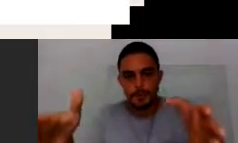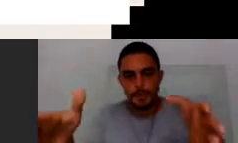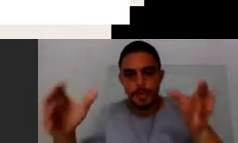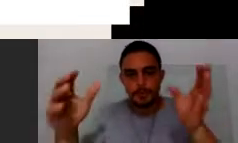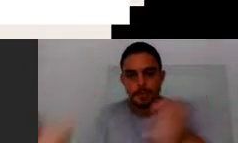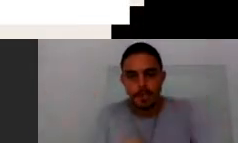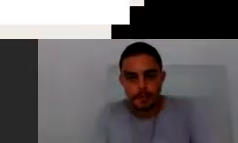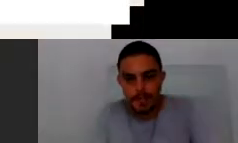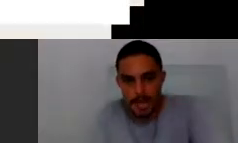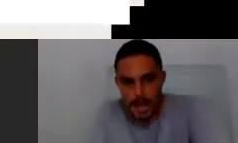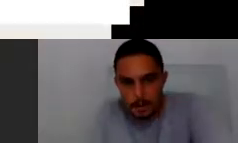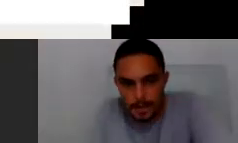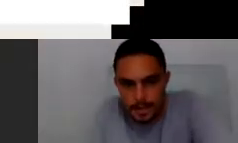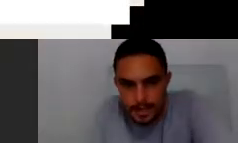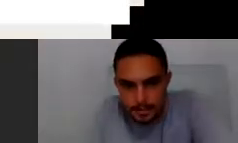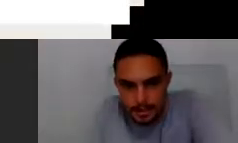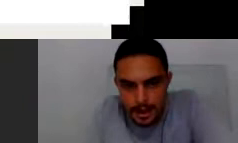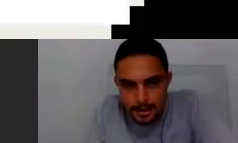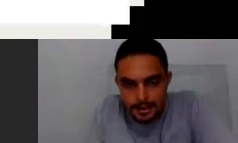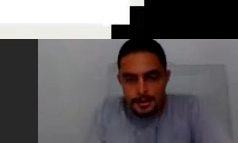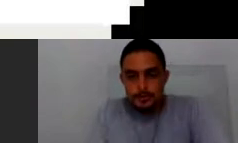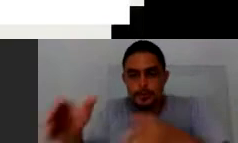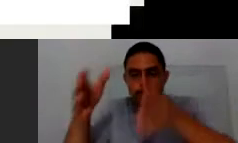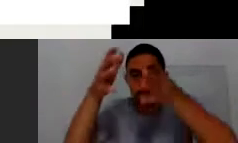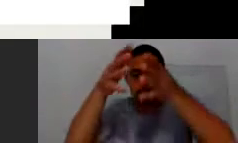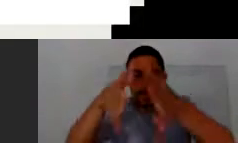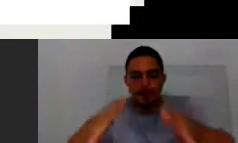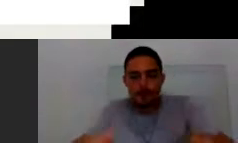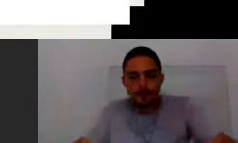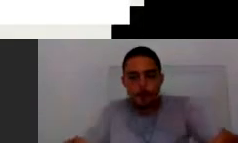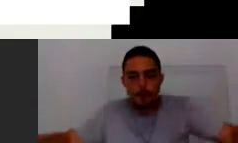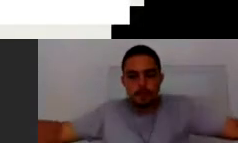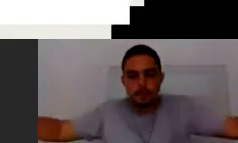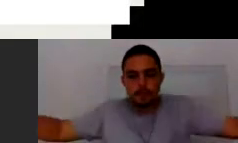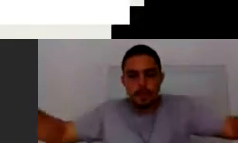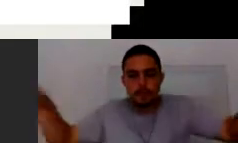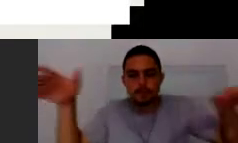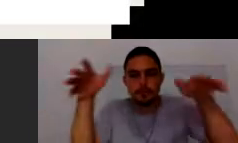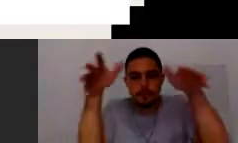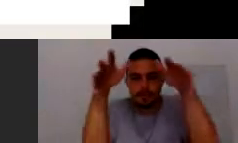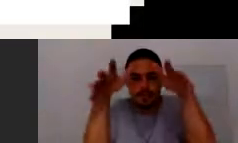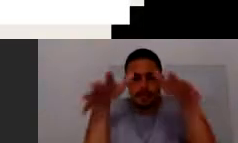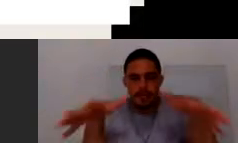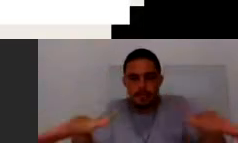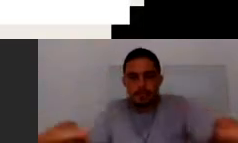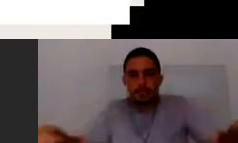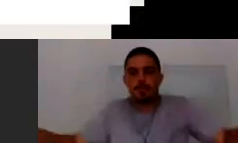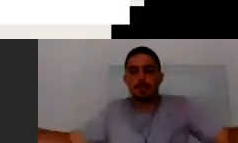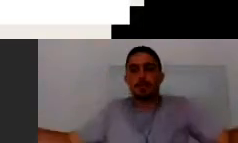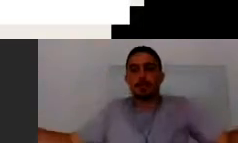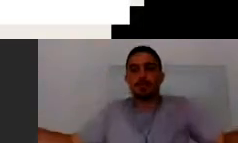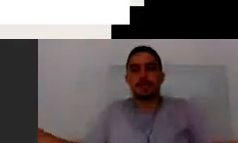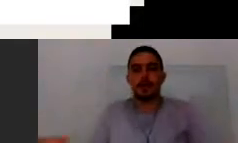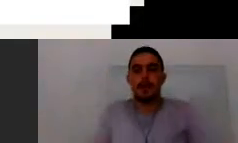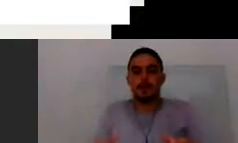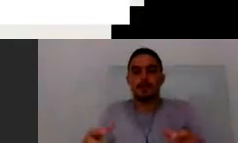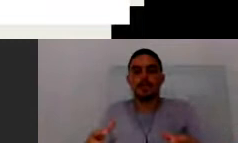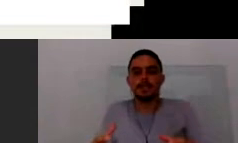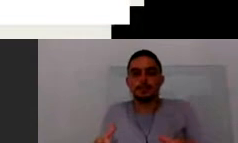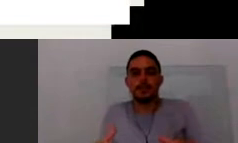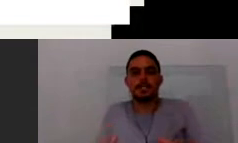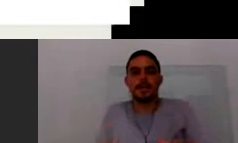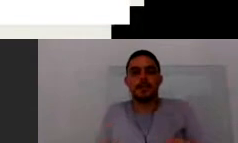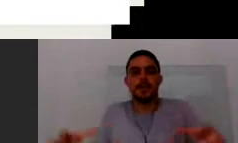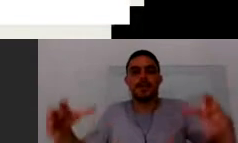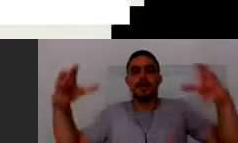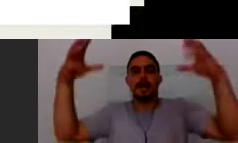infiltre e não deixe que a água interna infiltre na horizontal, ou seja, ela redistribua na horizontal, porque